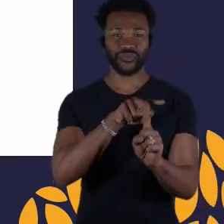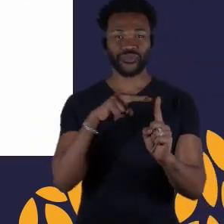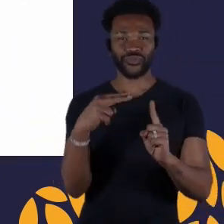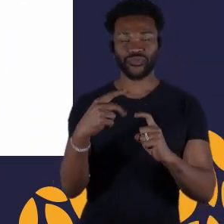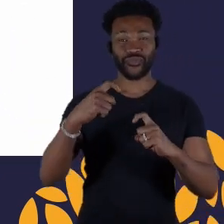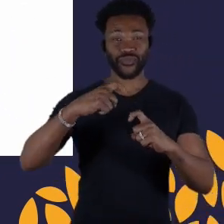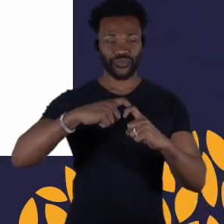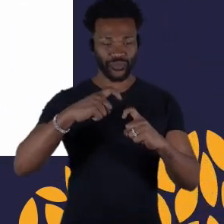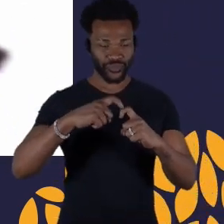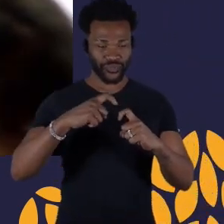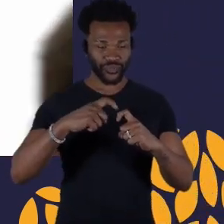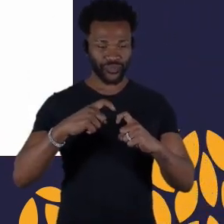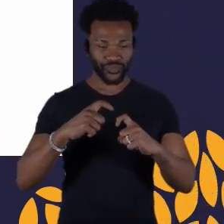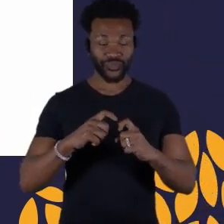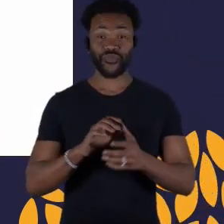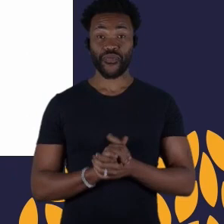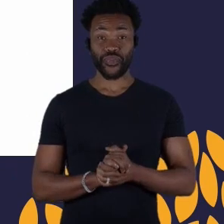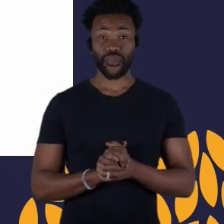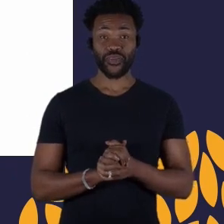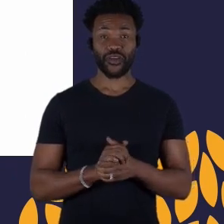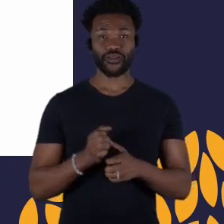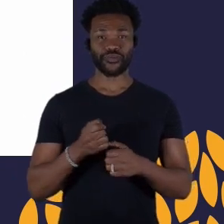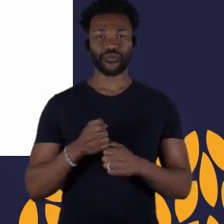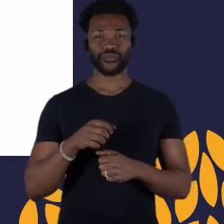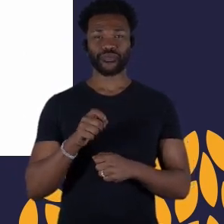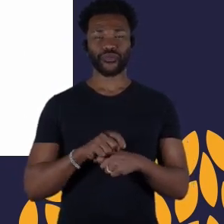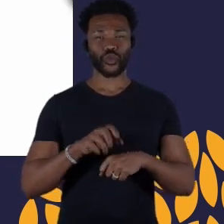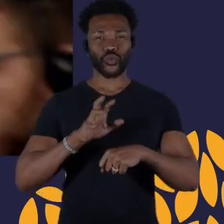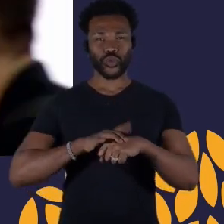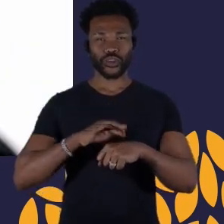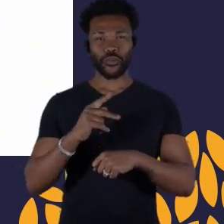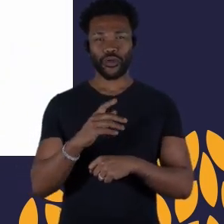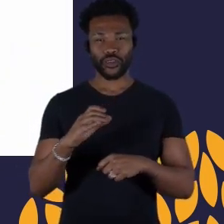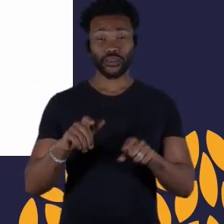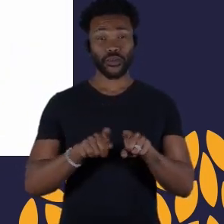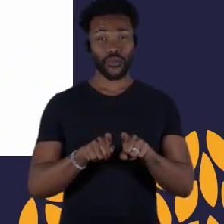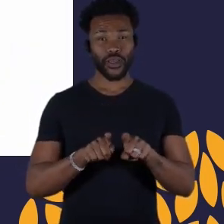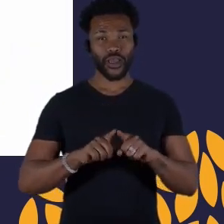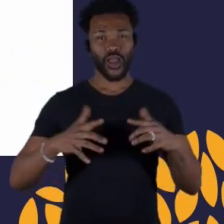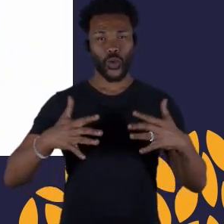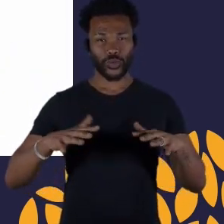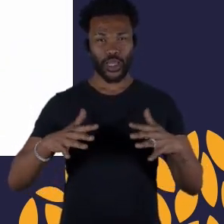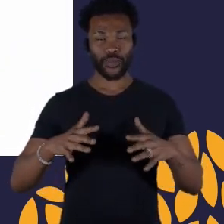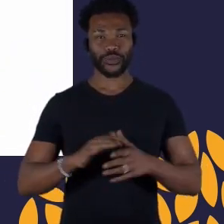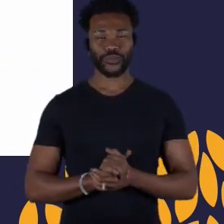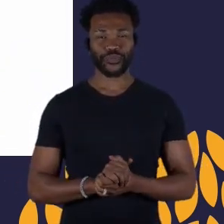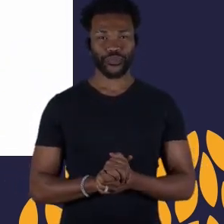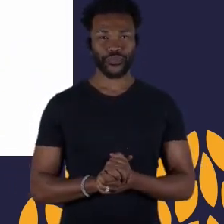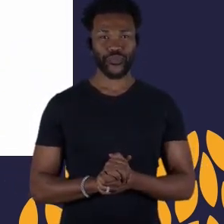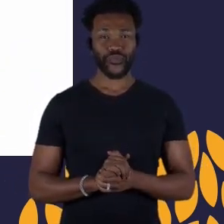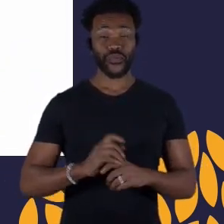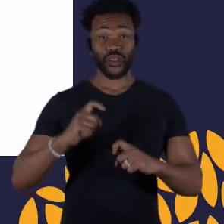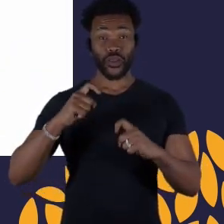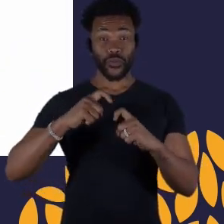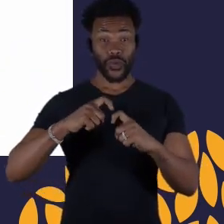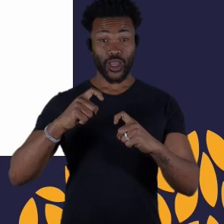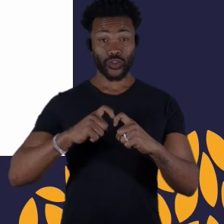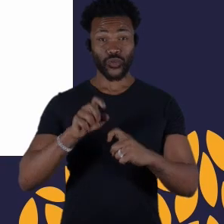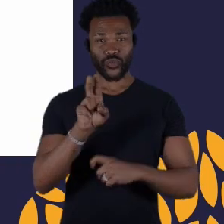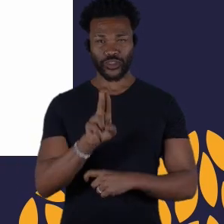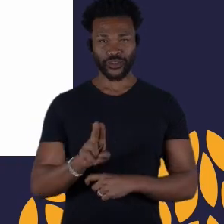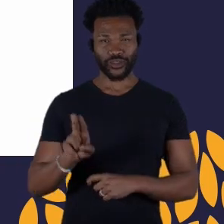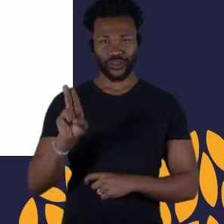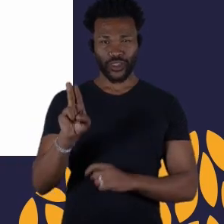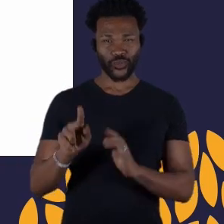clínica: esclerose múltipla, doença de Parkinson e Alzheimer. Doutora em Medicina pela